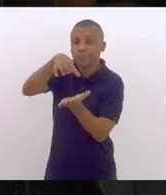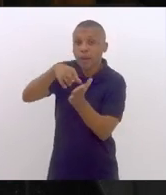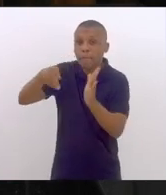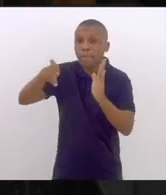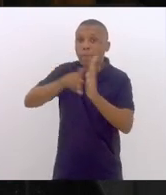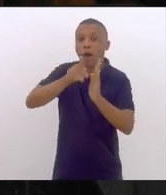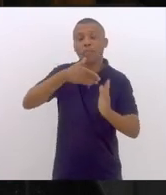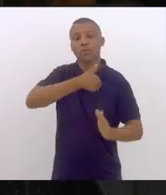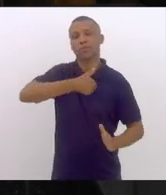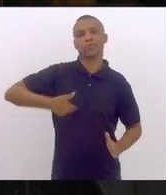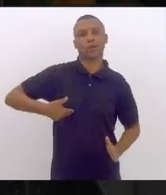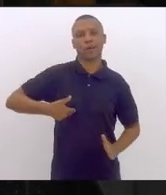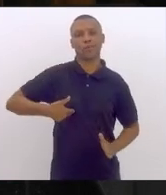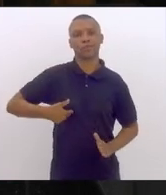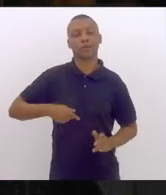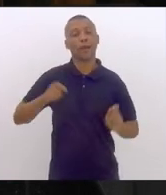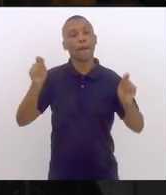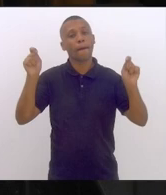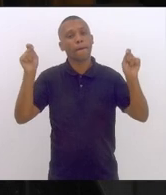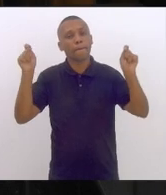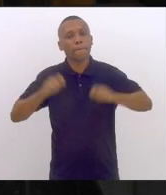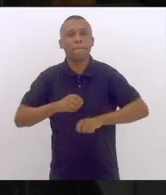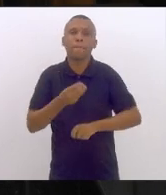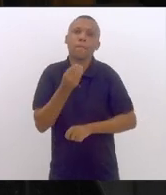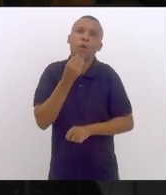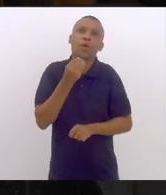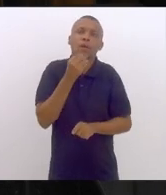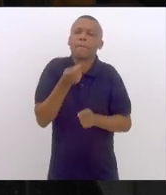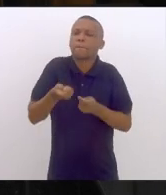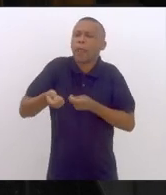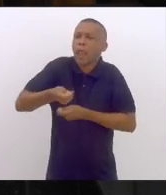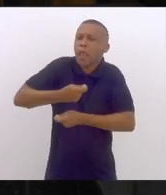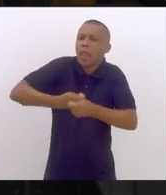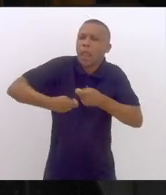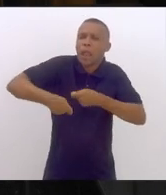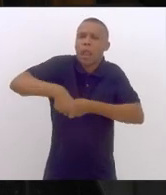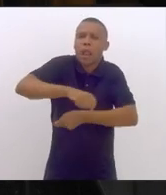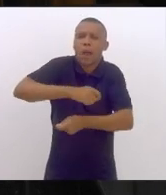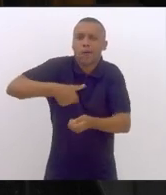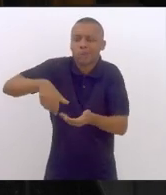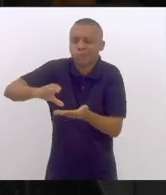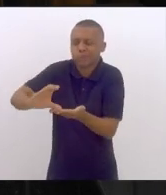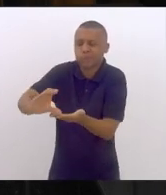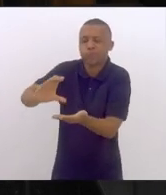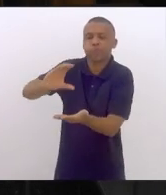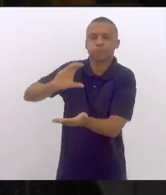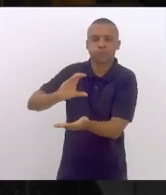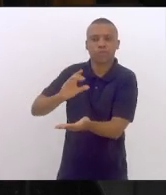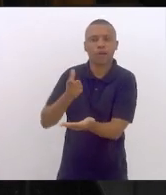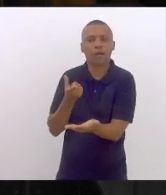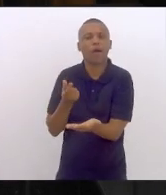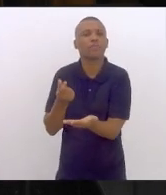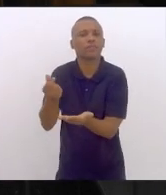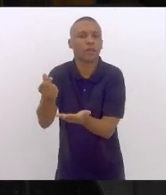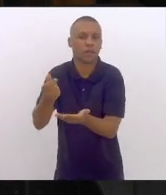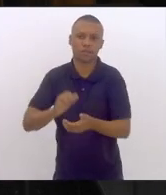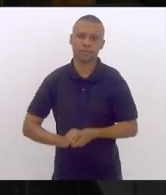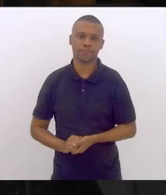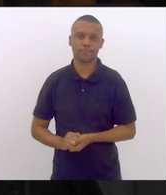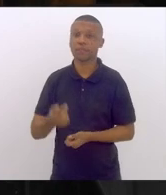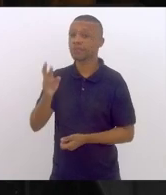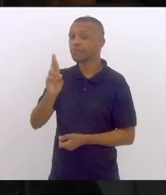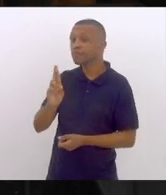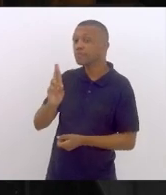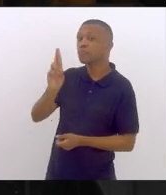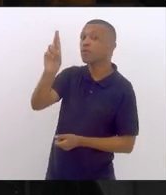movimenta os maiores volumes de recursos financeiros sendo responsável